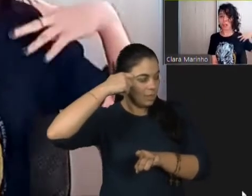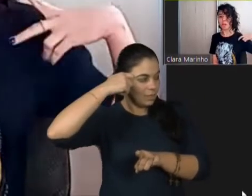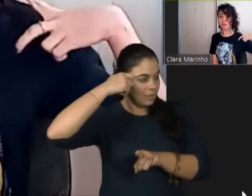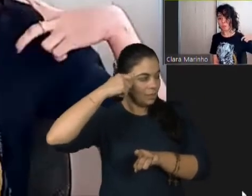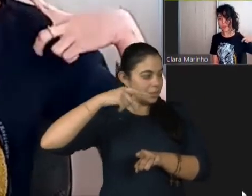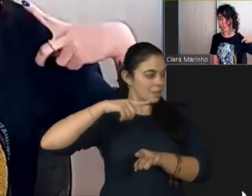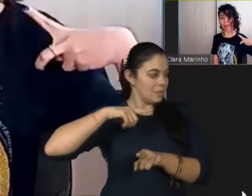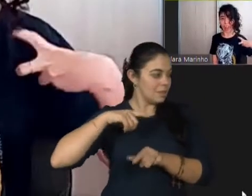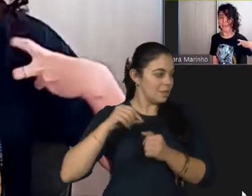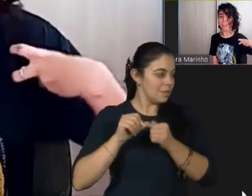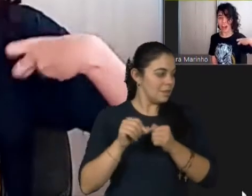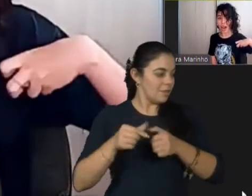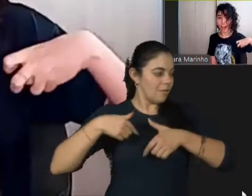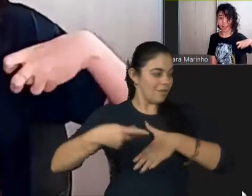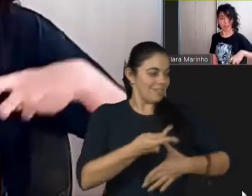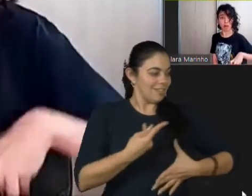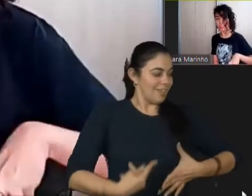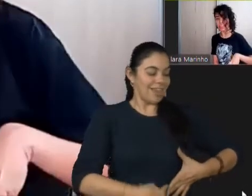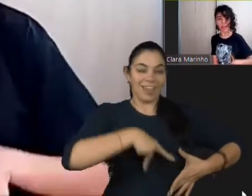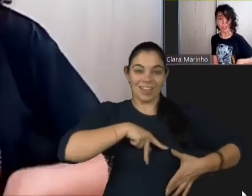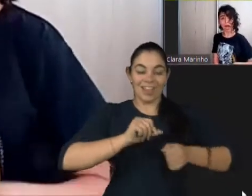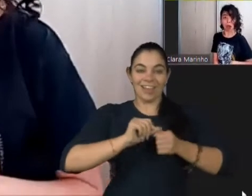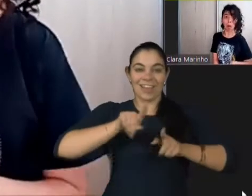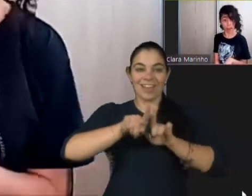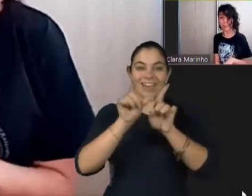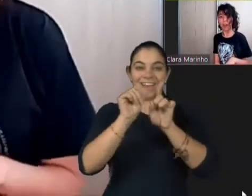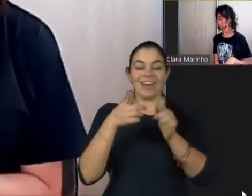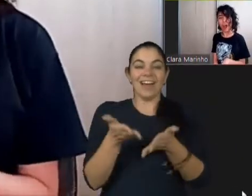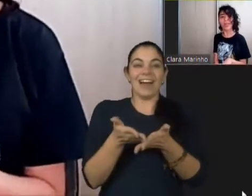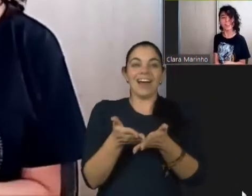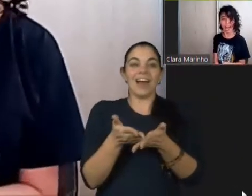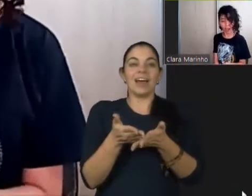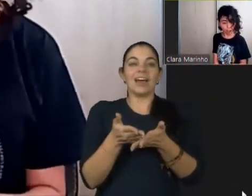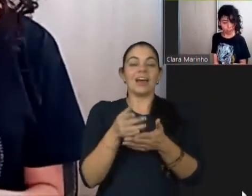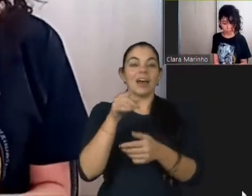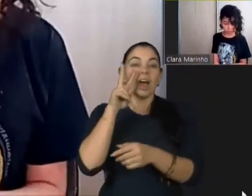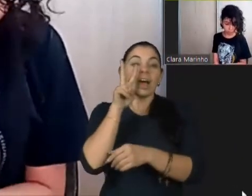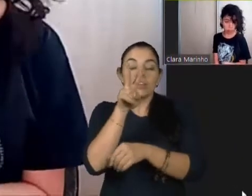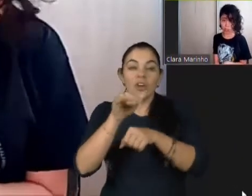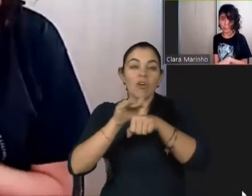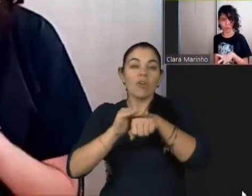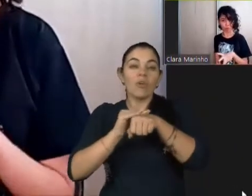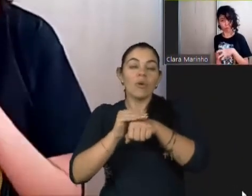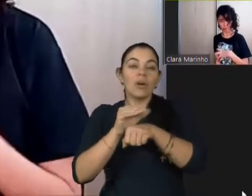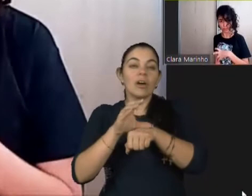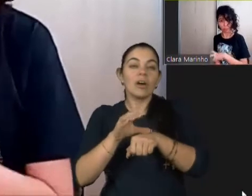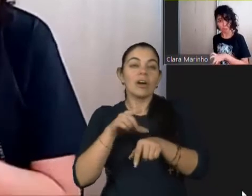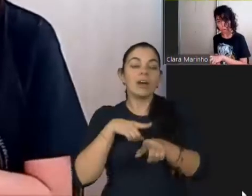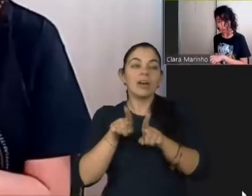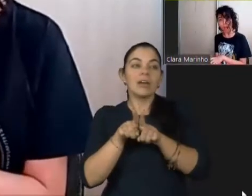do pantaleia, e o nariz é o outro, né, que faleceu há